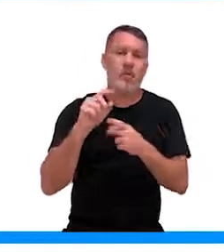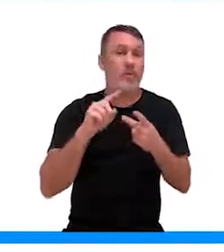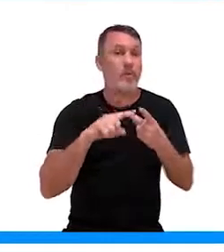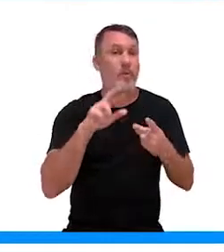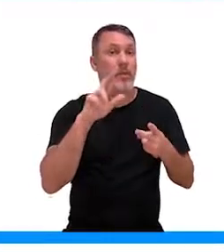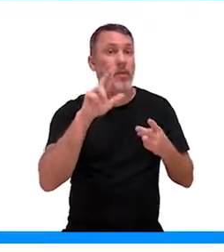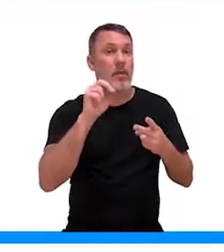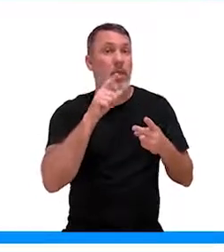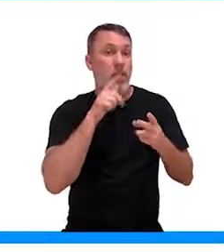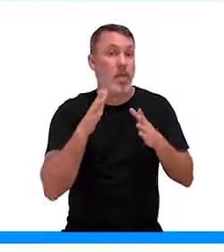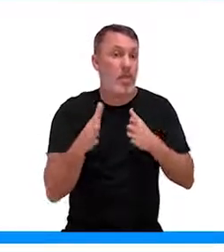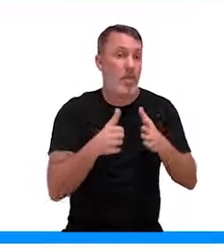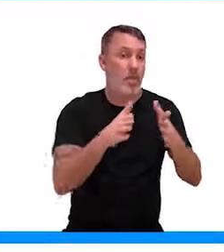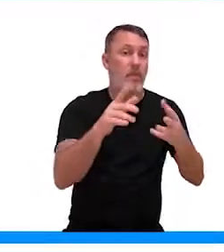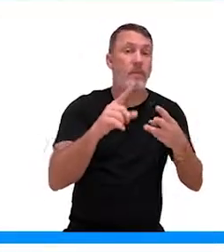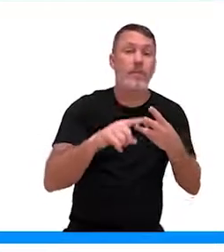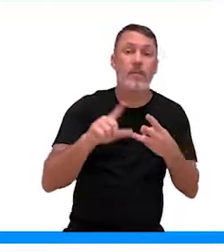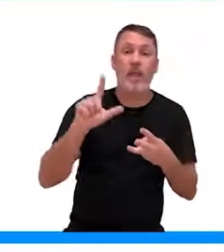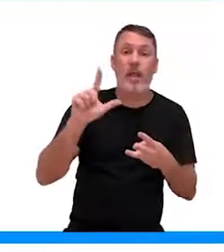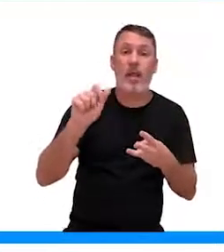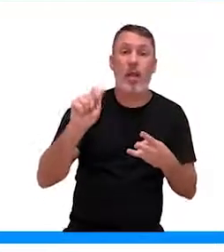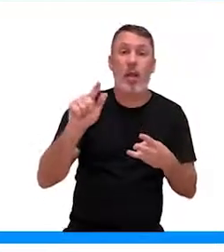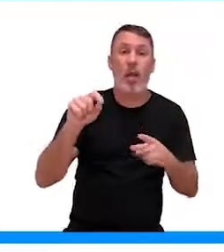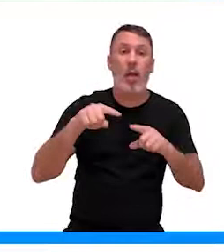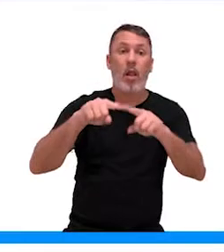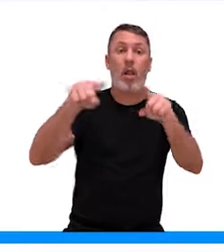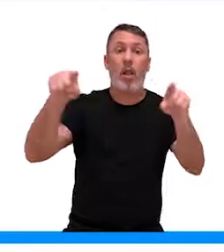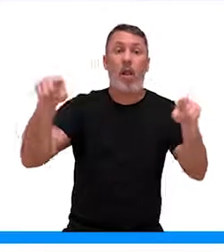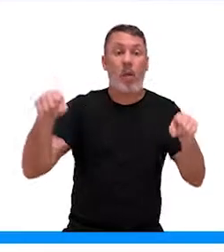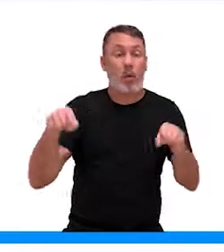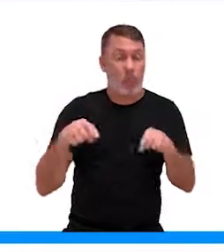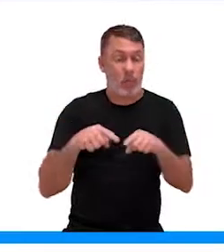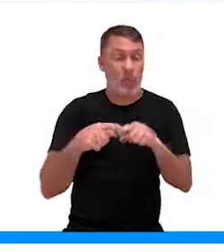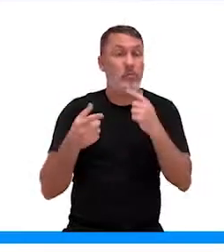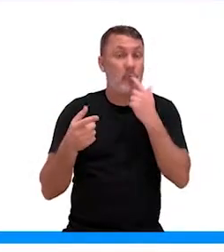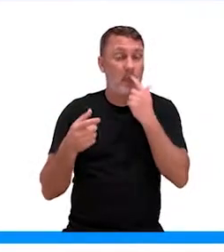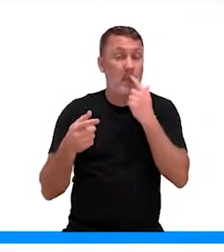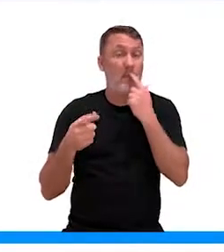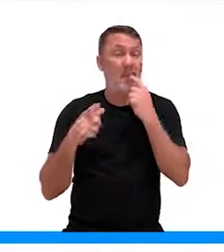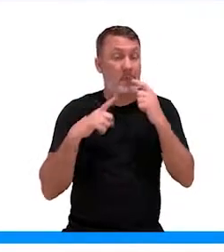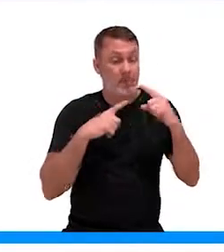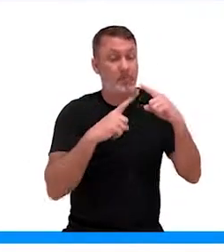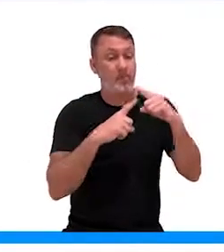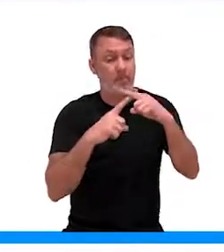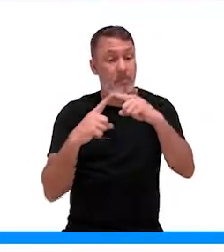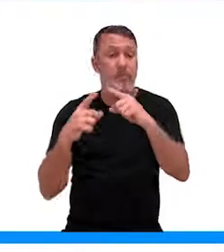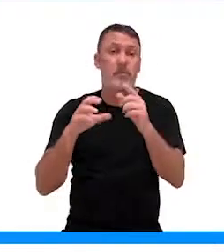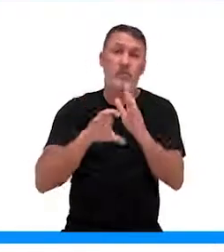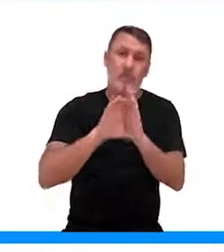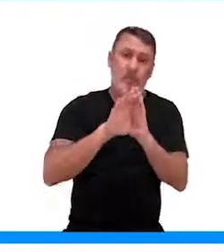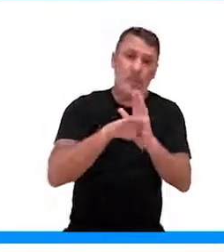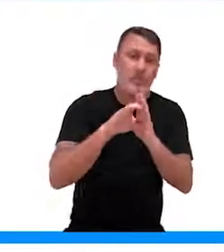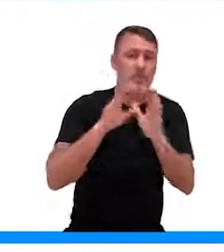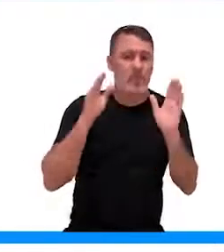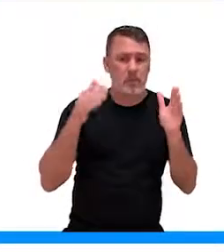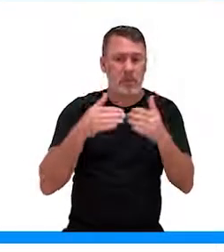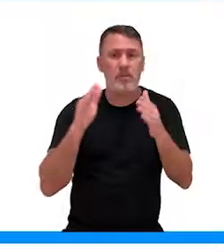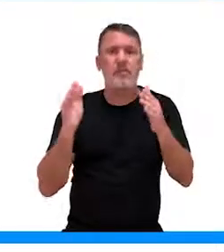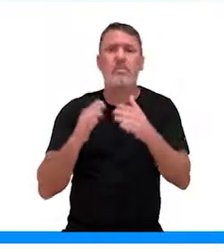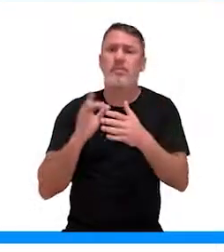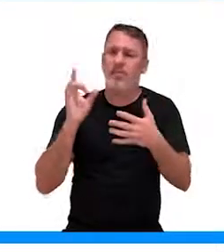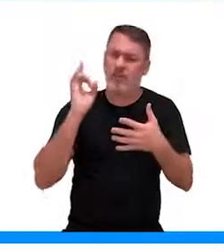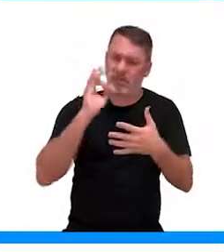os lagos, e lembrando que nós temos aqui classificações, tipologias, conceitos específicos de cada